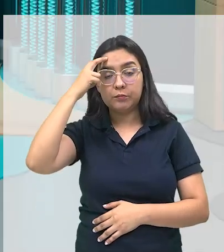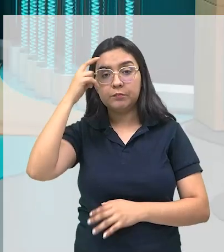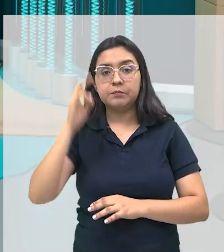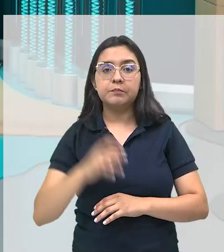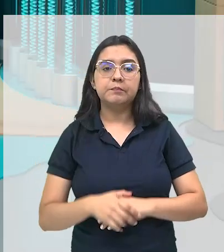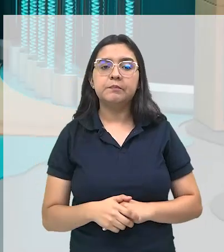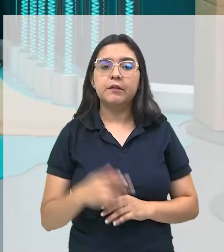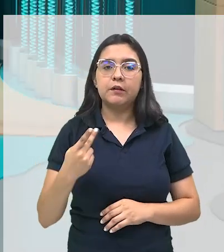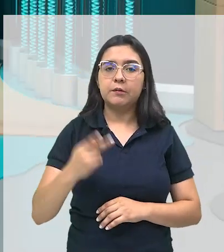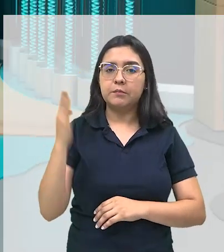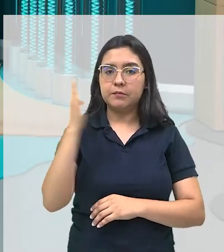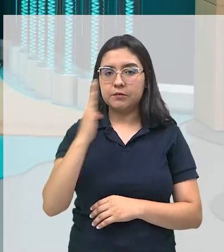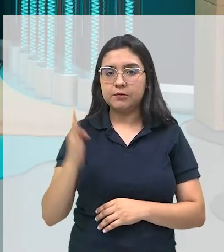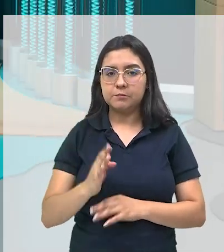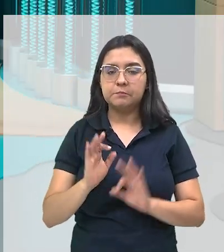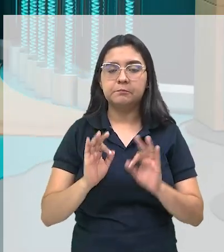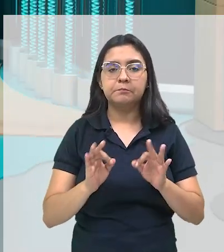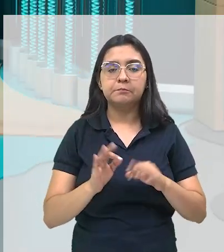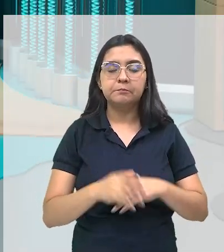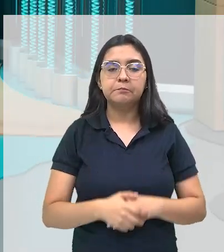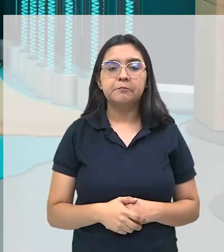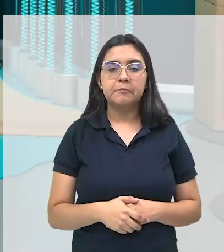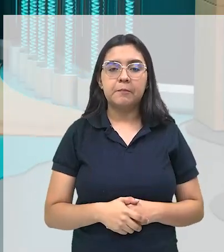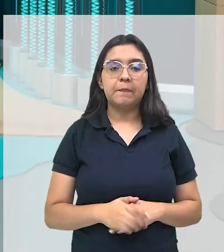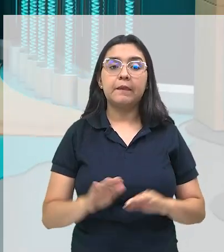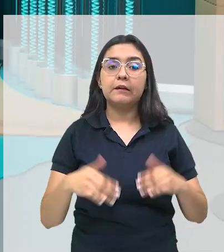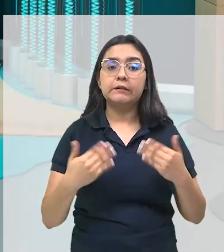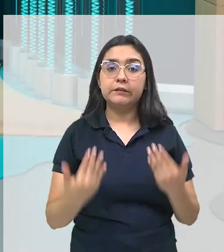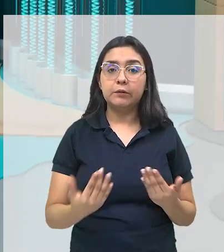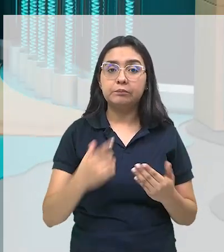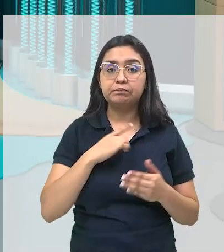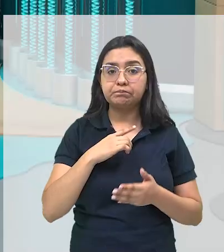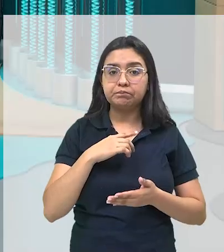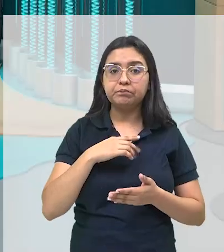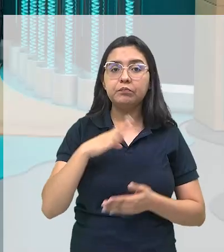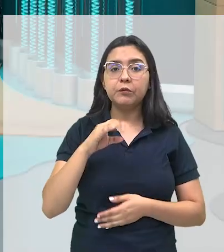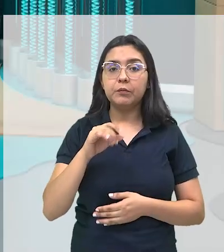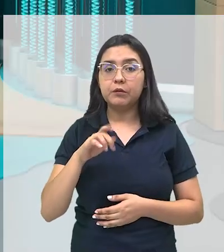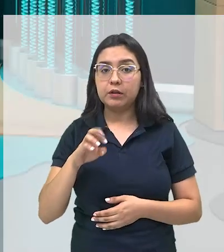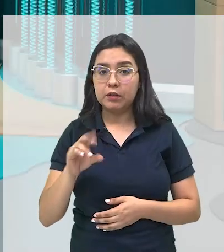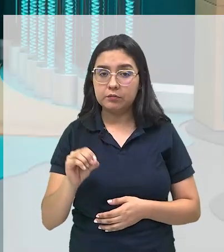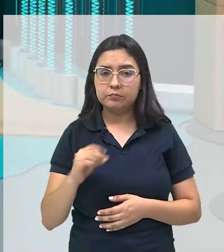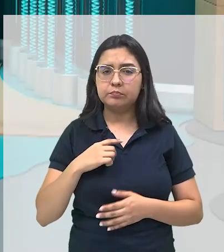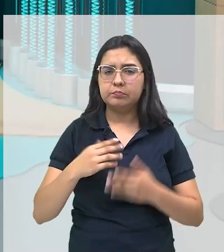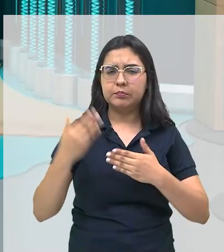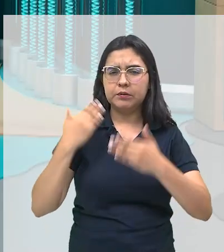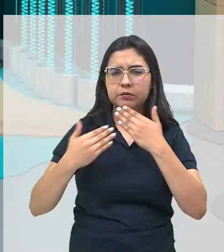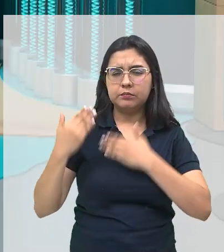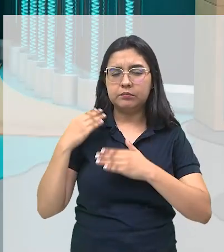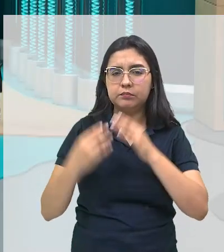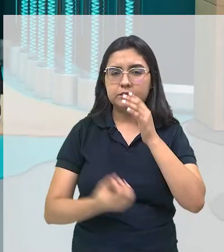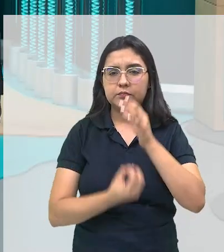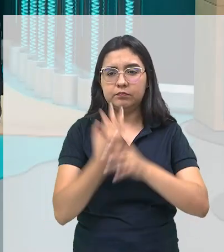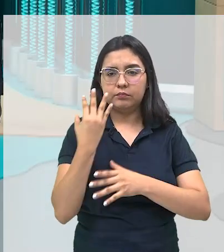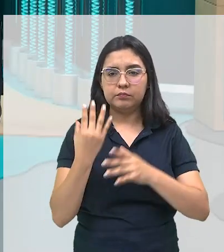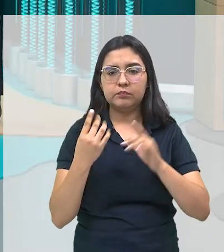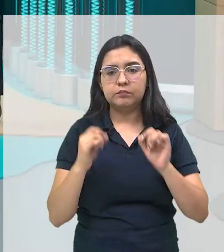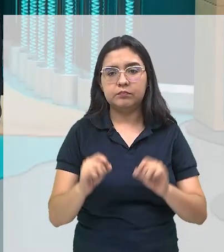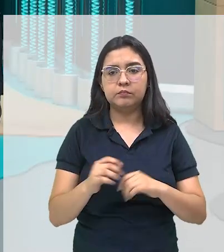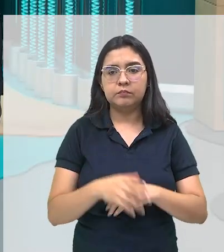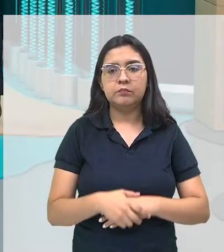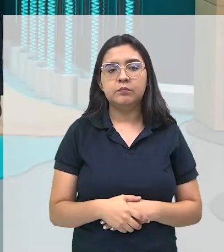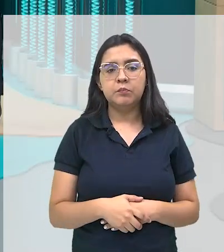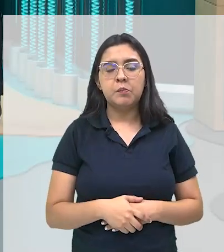do brasileiro, certo? Então, o bolero, naquela época ali do surgimento, né?